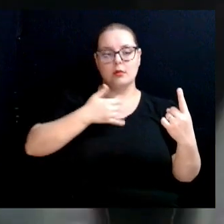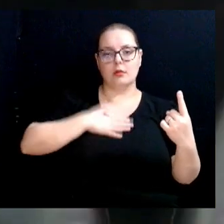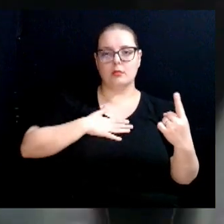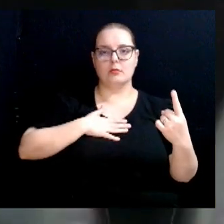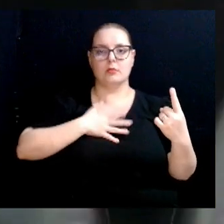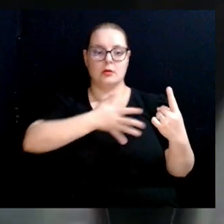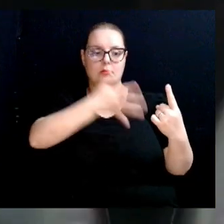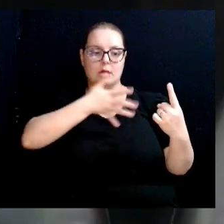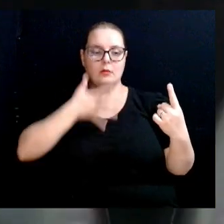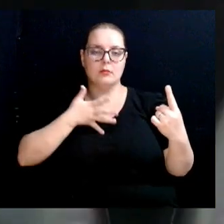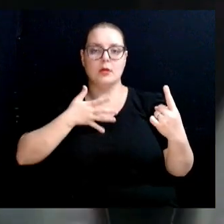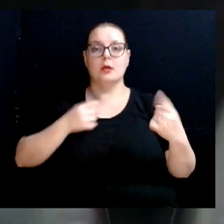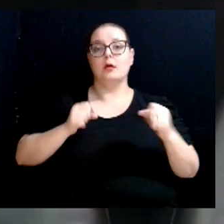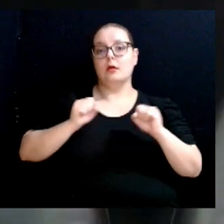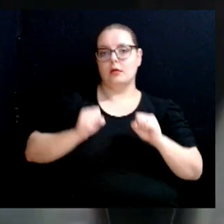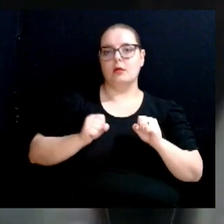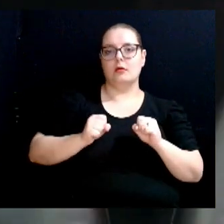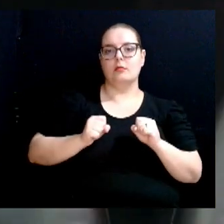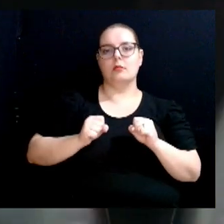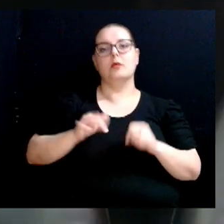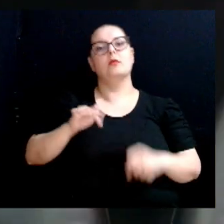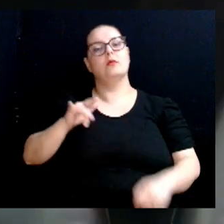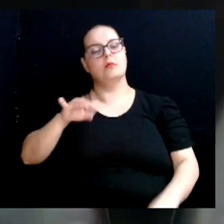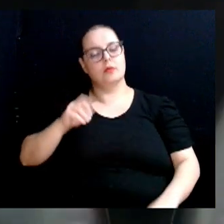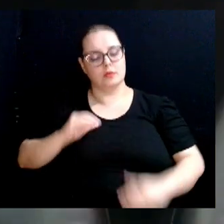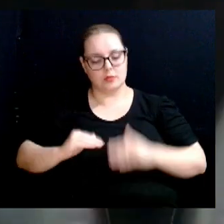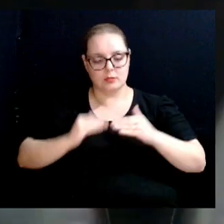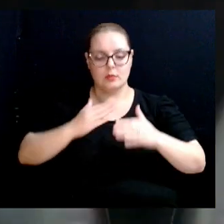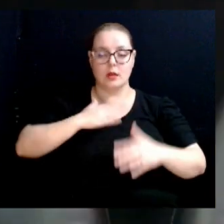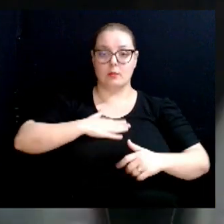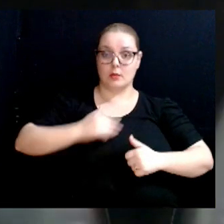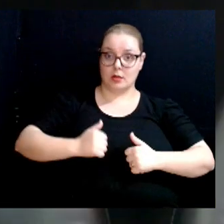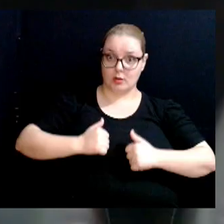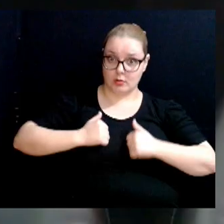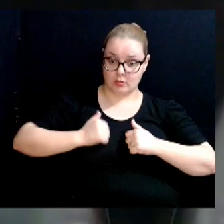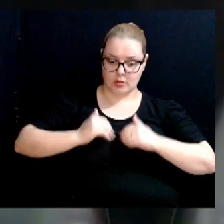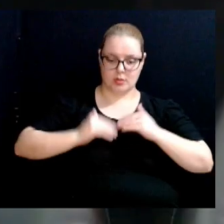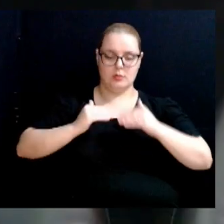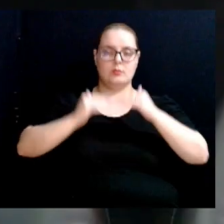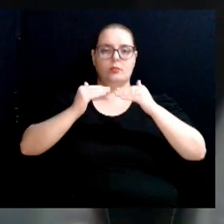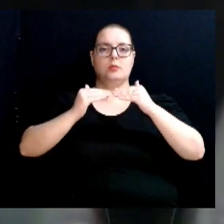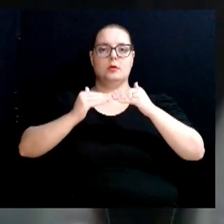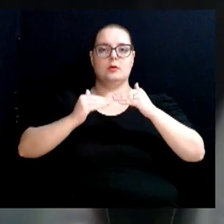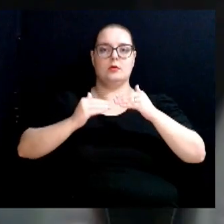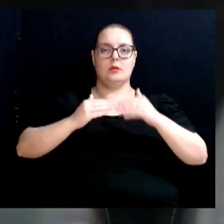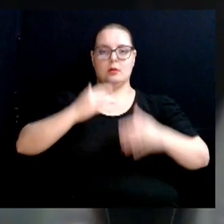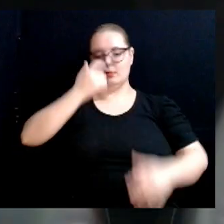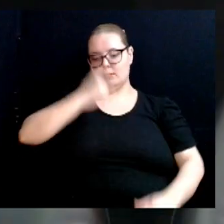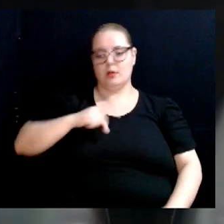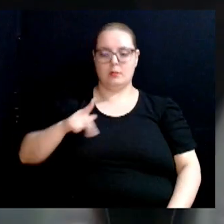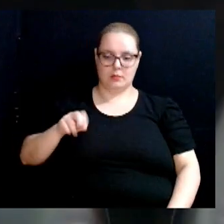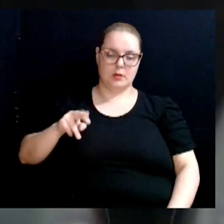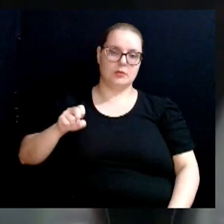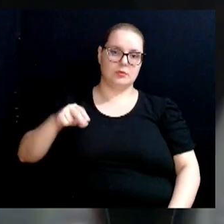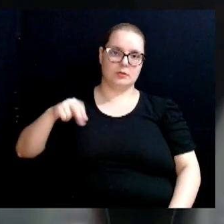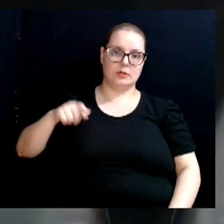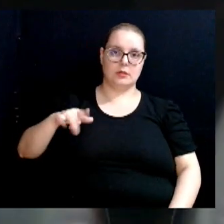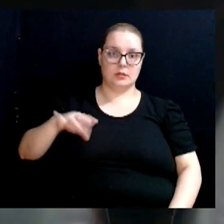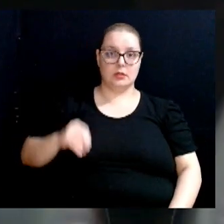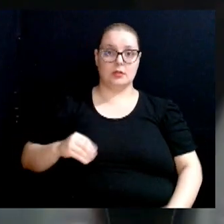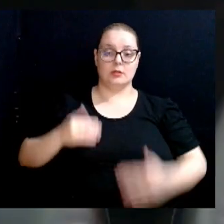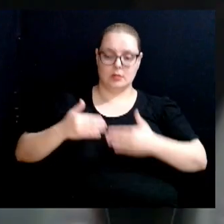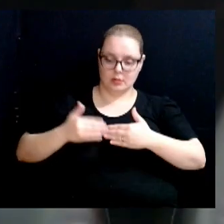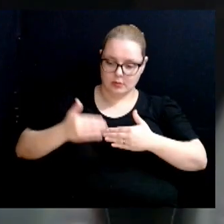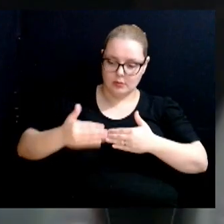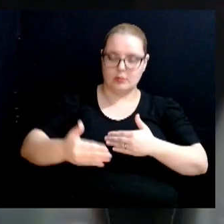um filtro disso, construir minha autoestima e construir a minha personalidade, né? A partir daquilo que